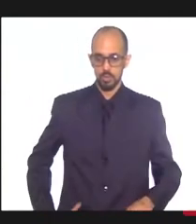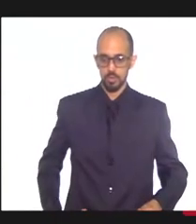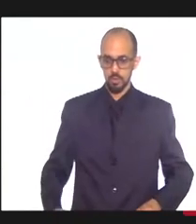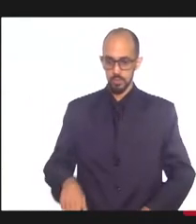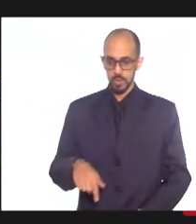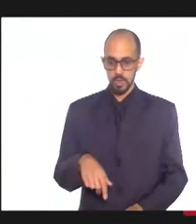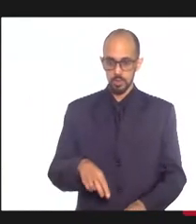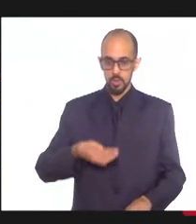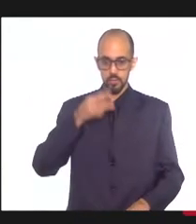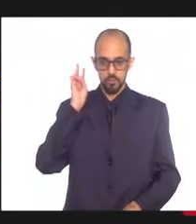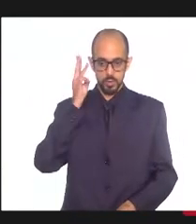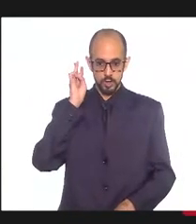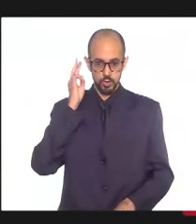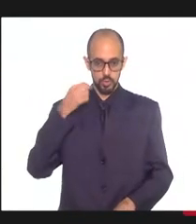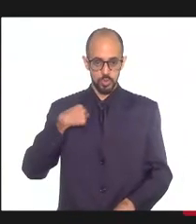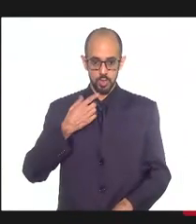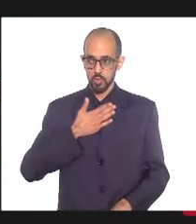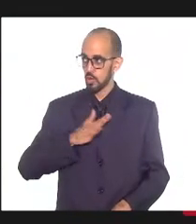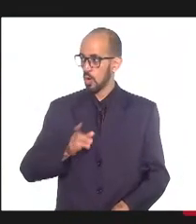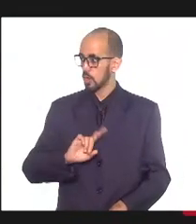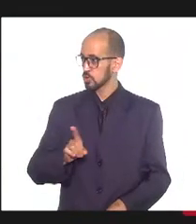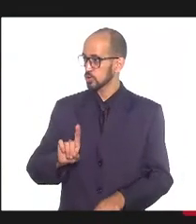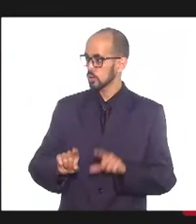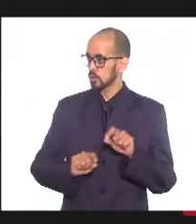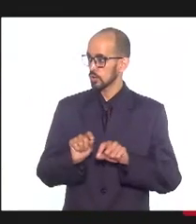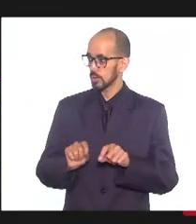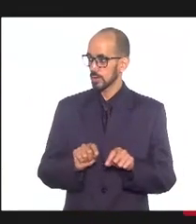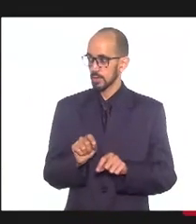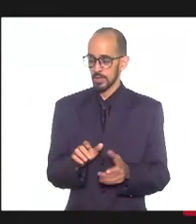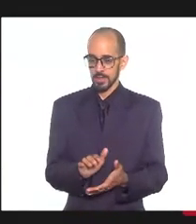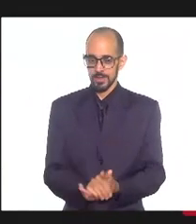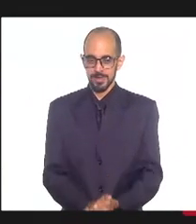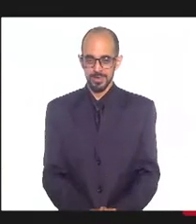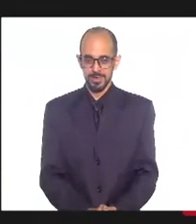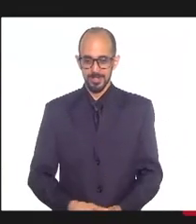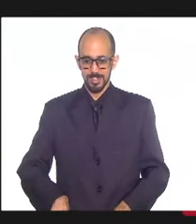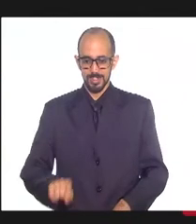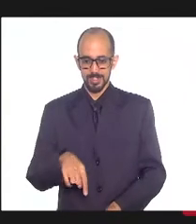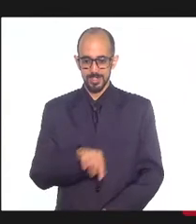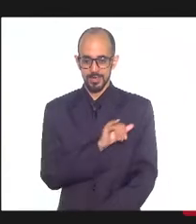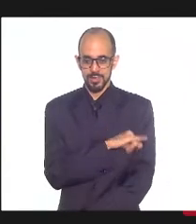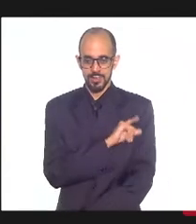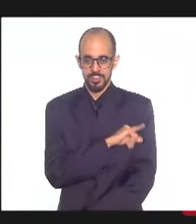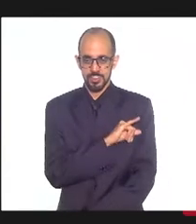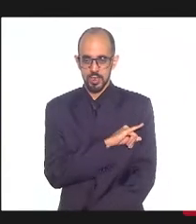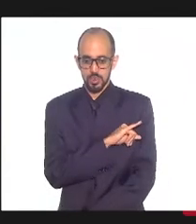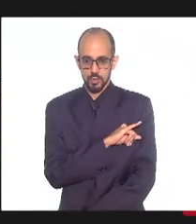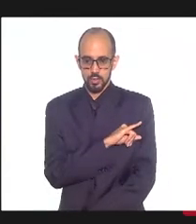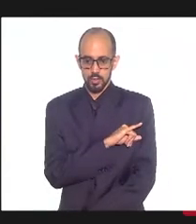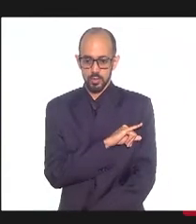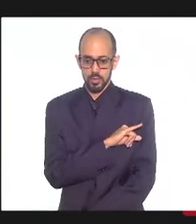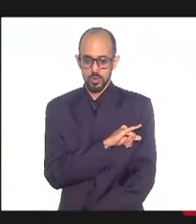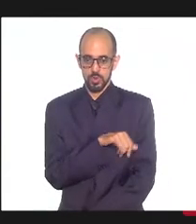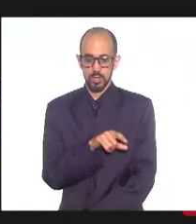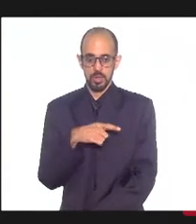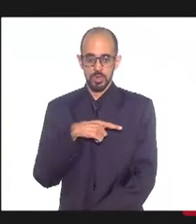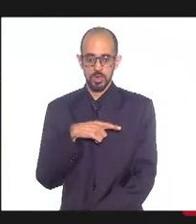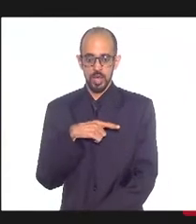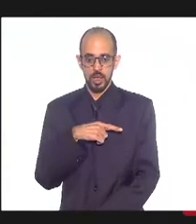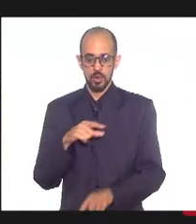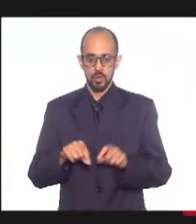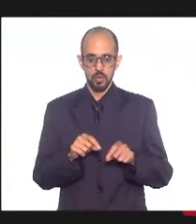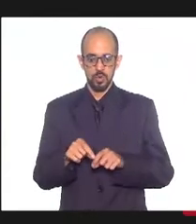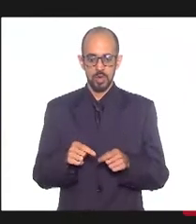do consumidor aqui no Rio de Janeiro, principalmente os grandes consumidores. Isso tende a valorizar a nossa,